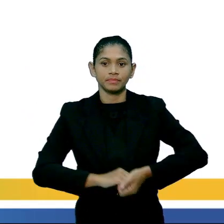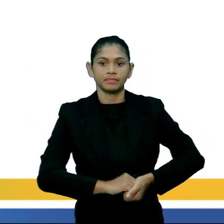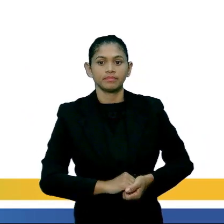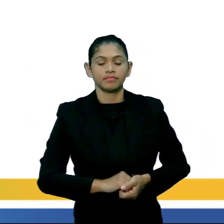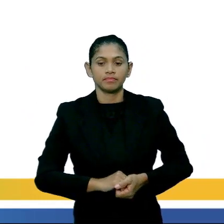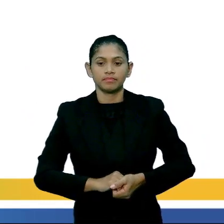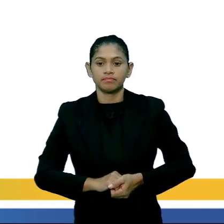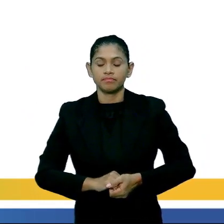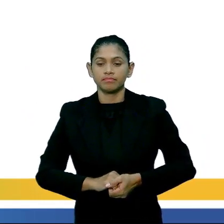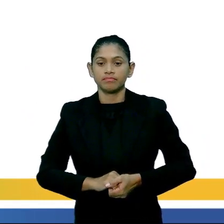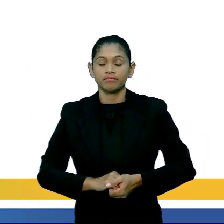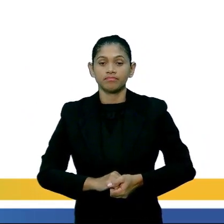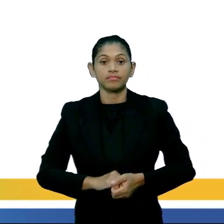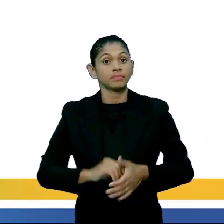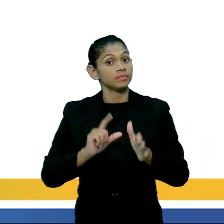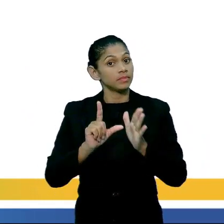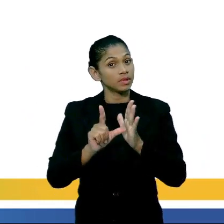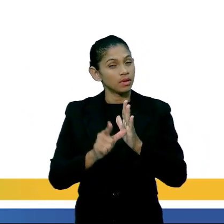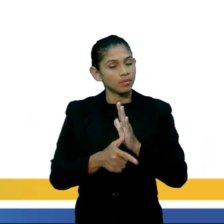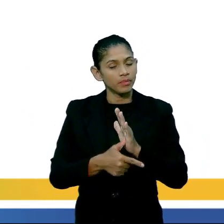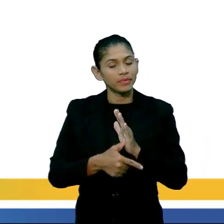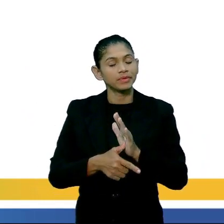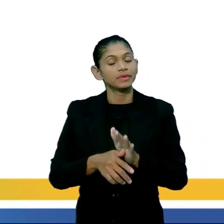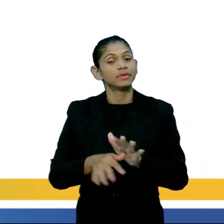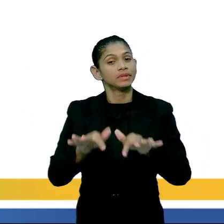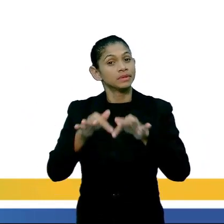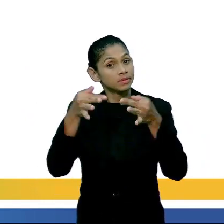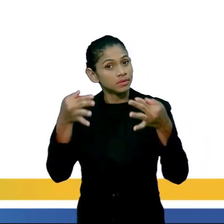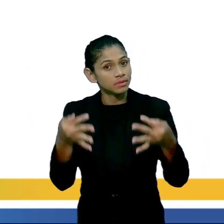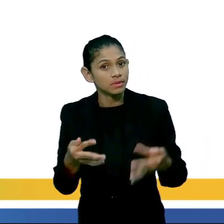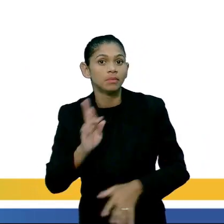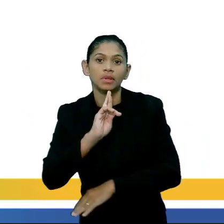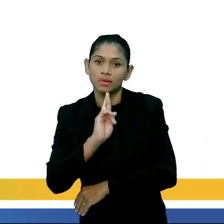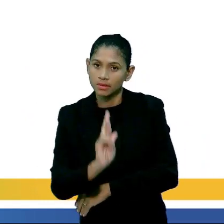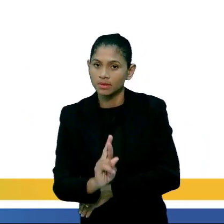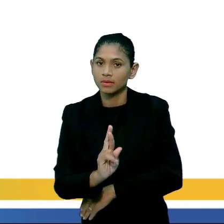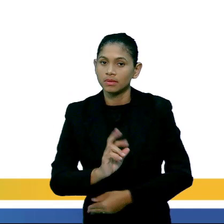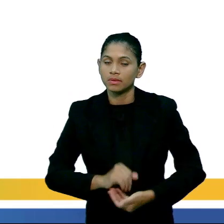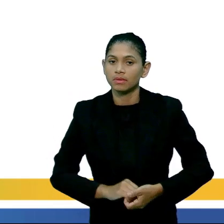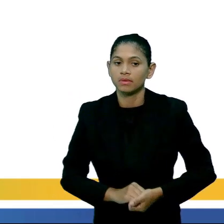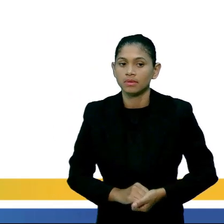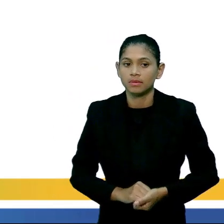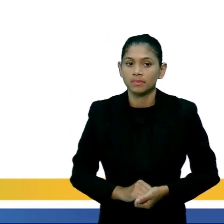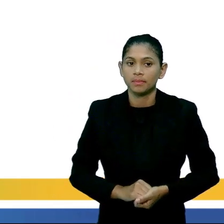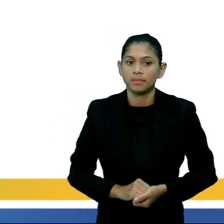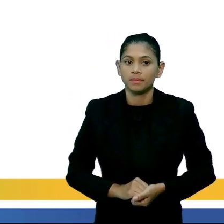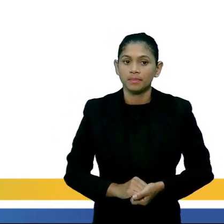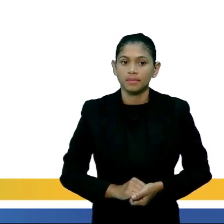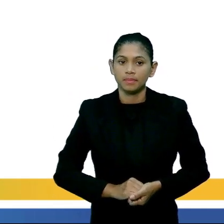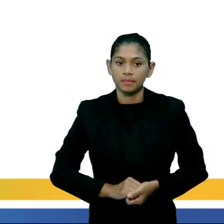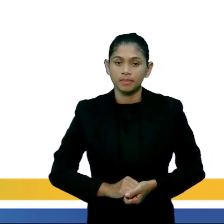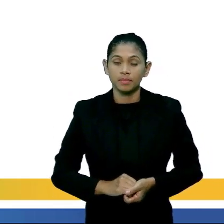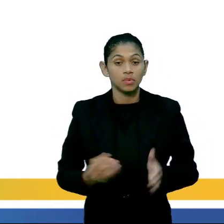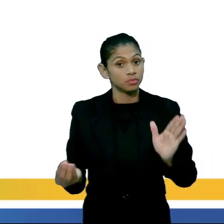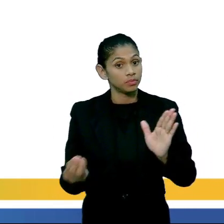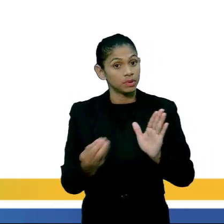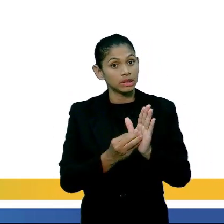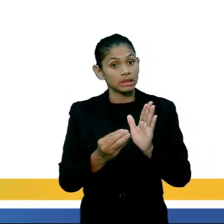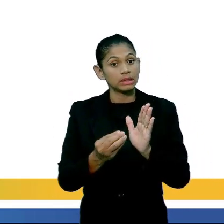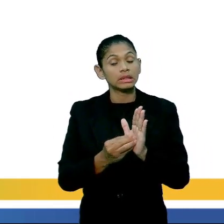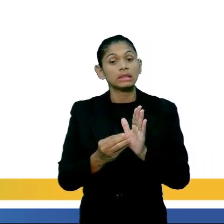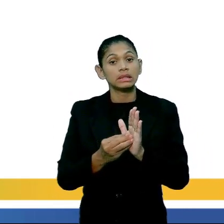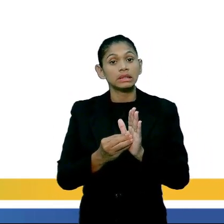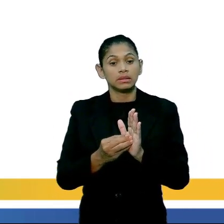A partir disso, é bastante simples resolver essa questão. Vamos lá. Vamos aplicar o Teorema